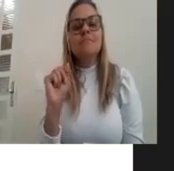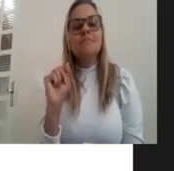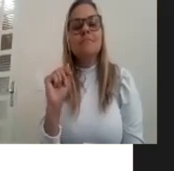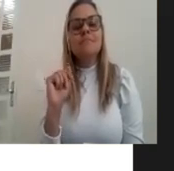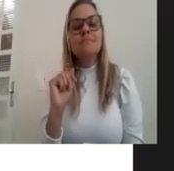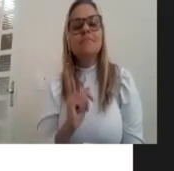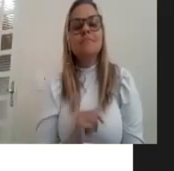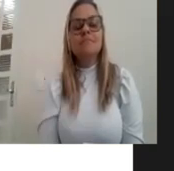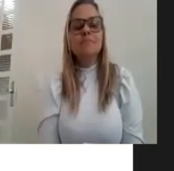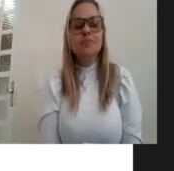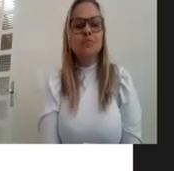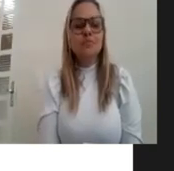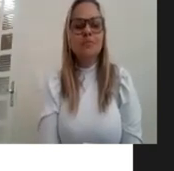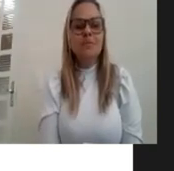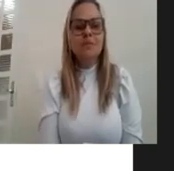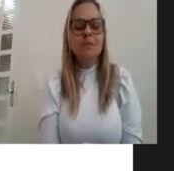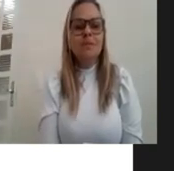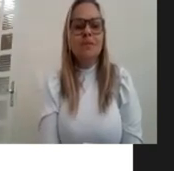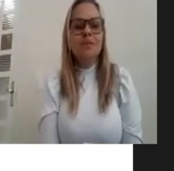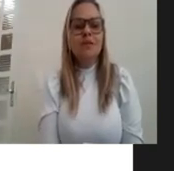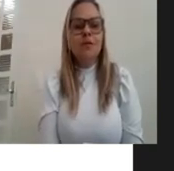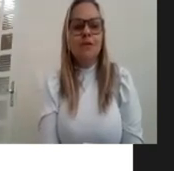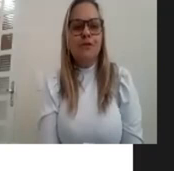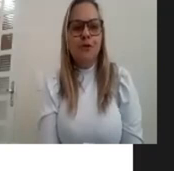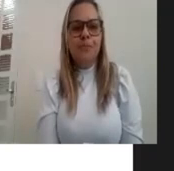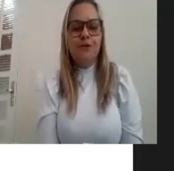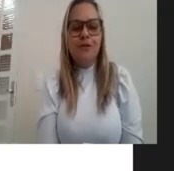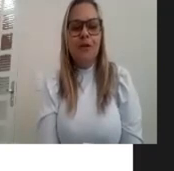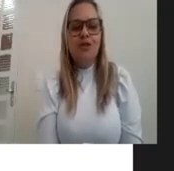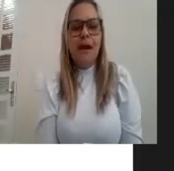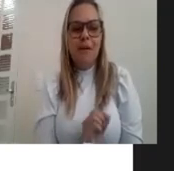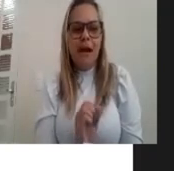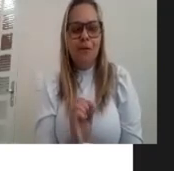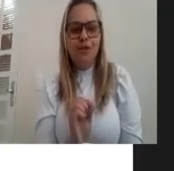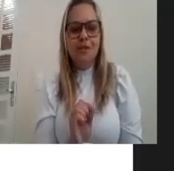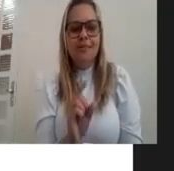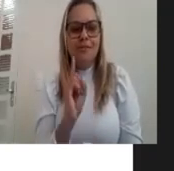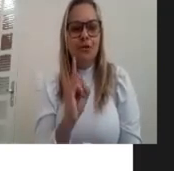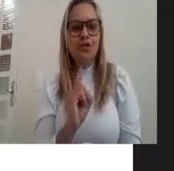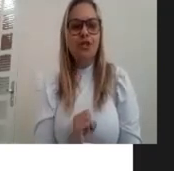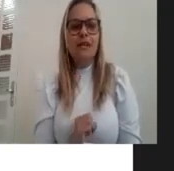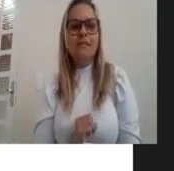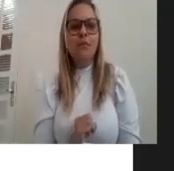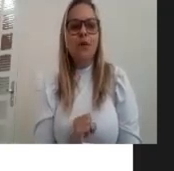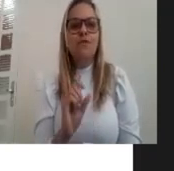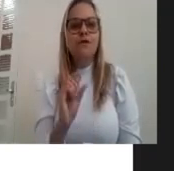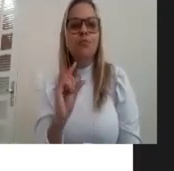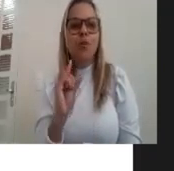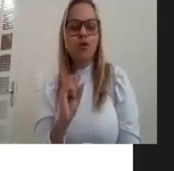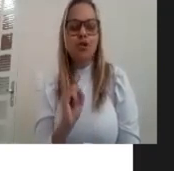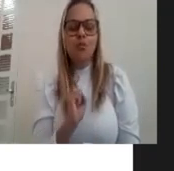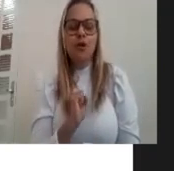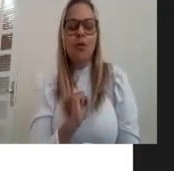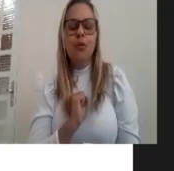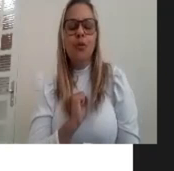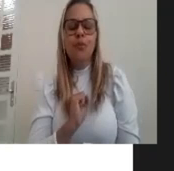levantar R$4.000 por mês, tá bom? Professor, posso dar uma dica bem rapidinha? Você falou dica de indicação. Eu fiz um